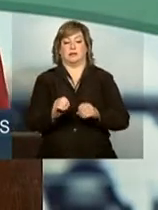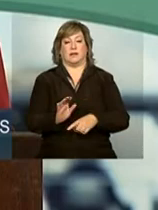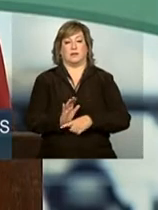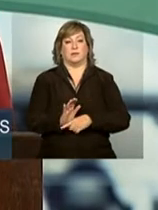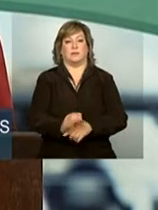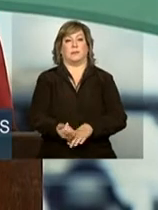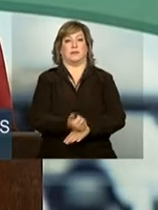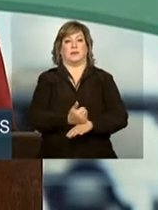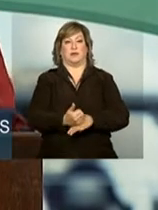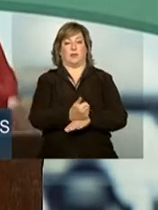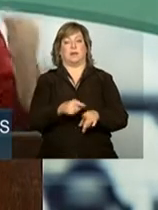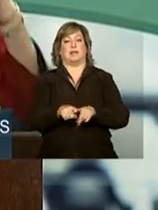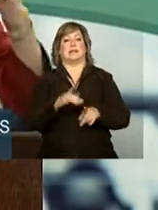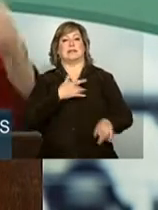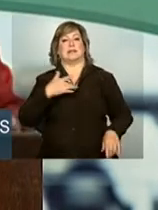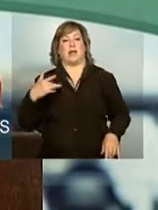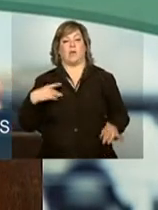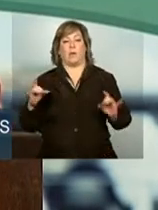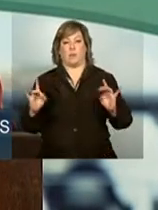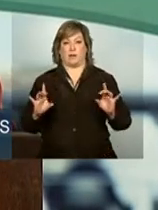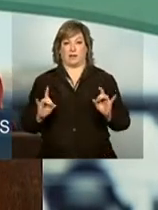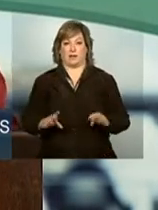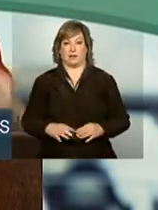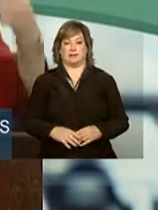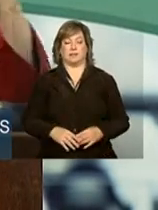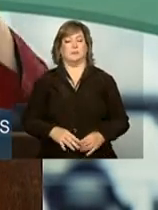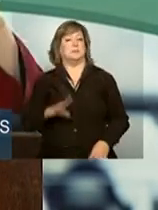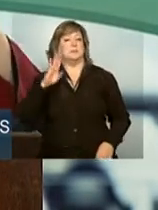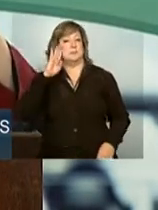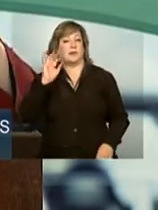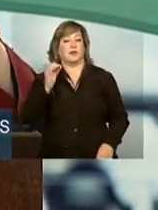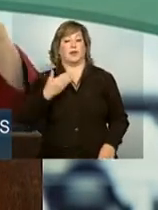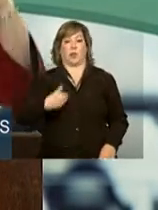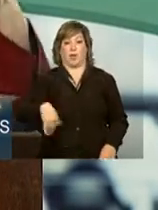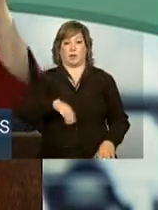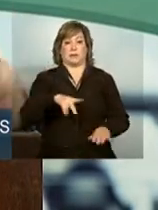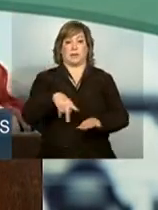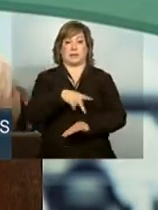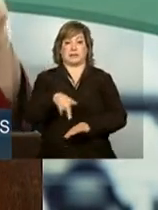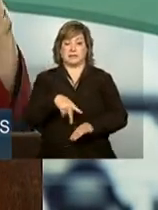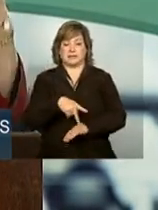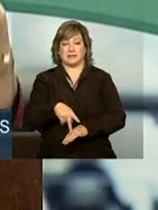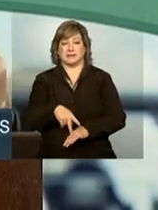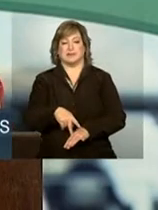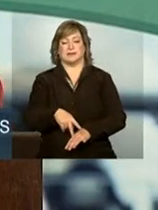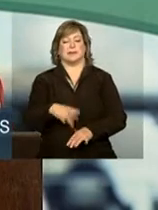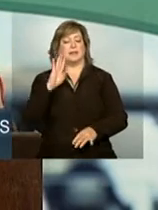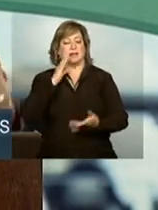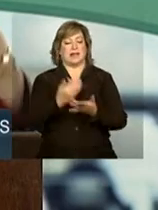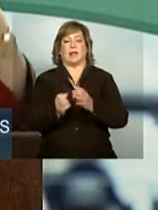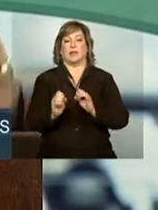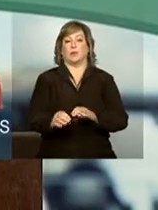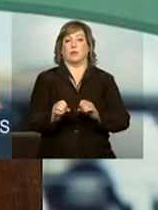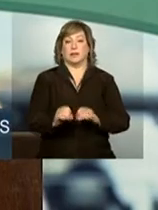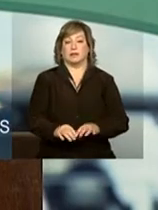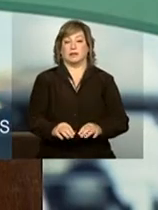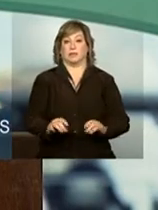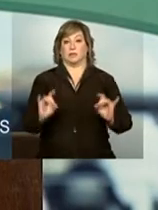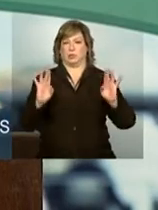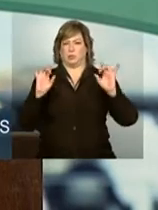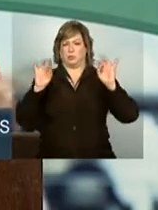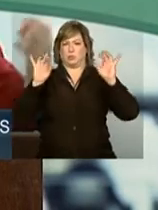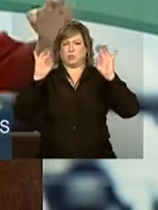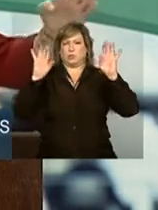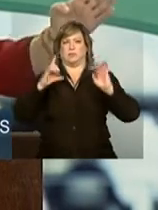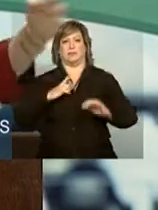de qualidade. Sobretudo, para o nosso país, em educação de alta